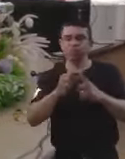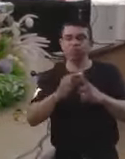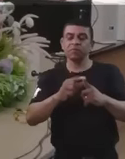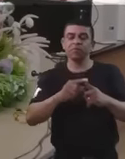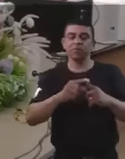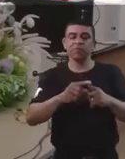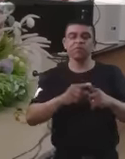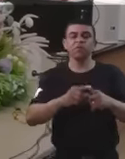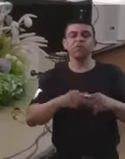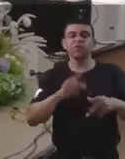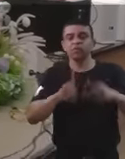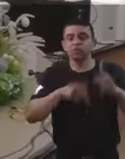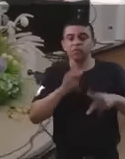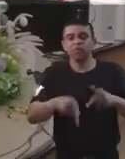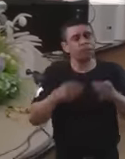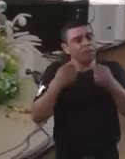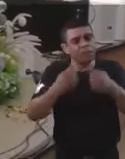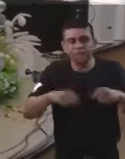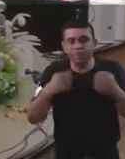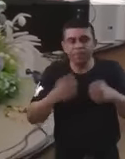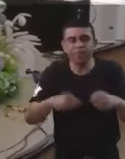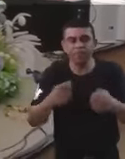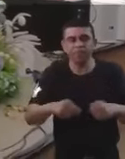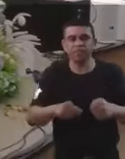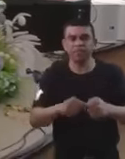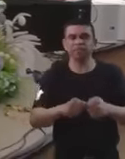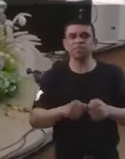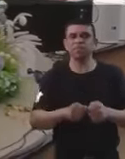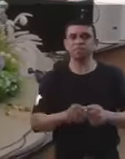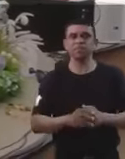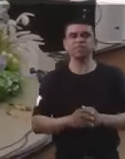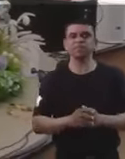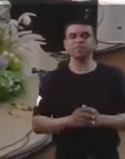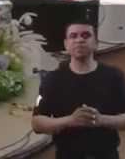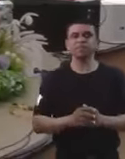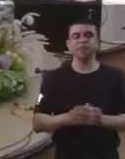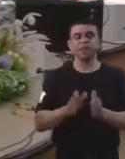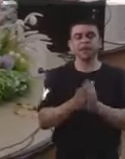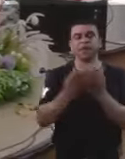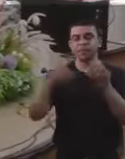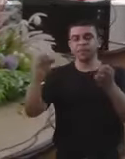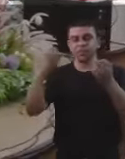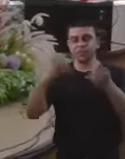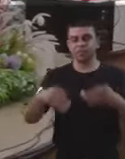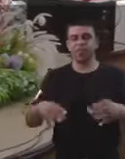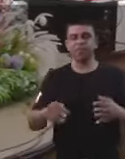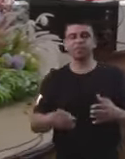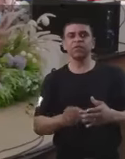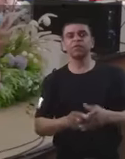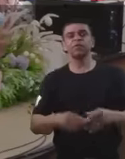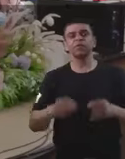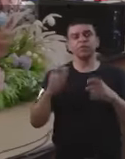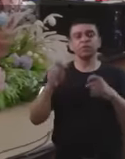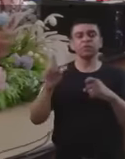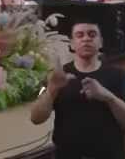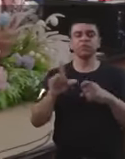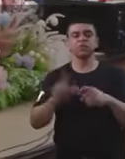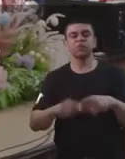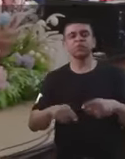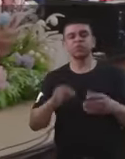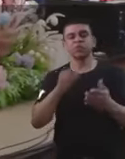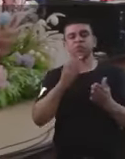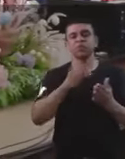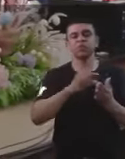versículo 1 até o versículo 12, Jesus fala diretamente com os discípulos.